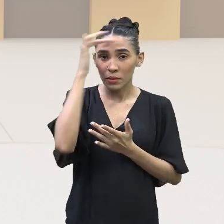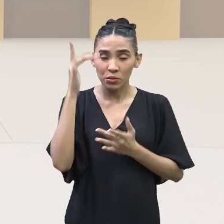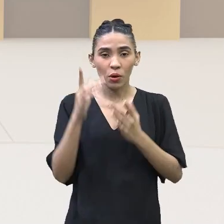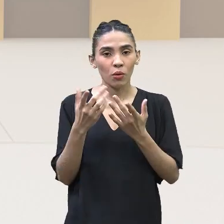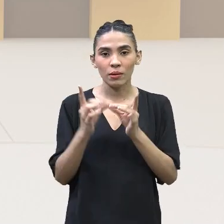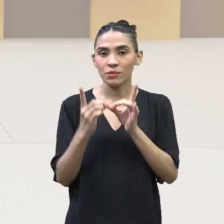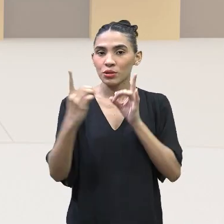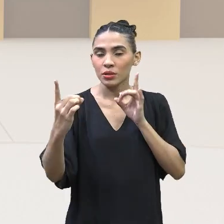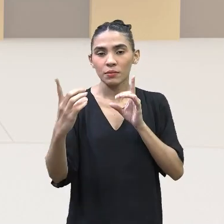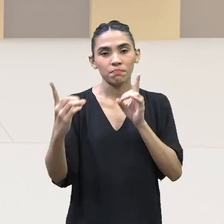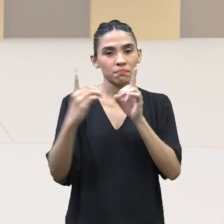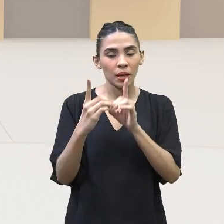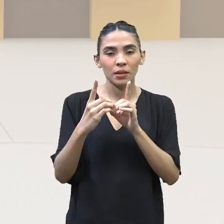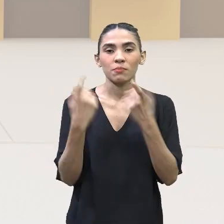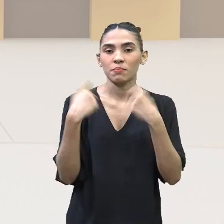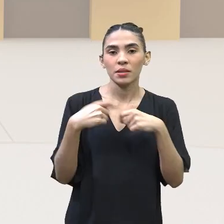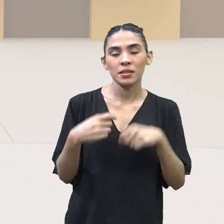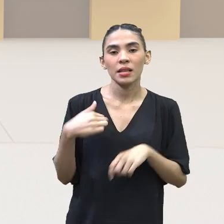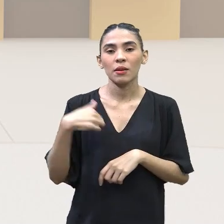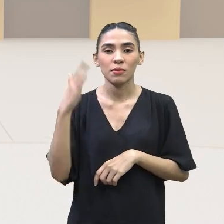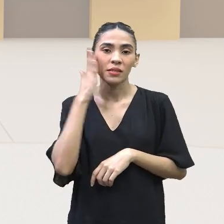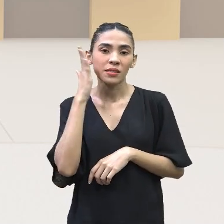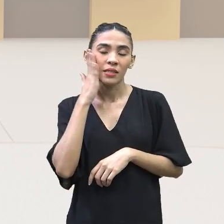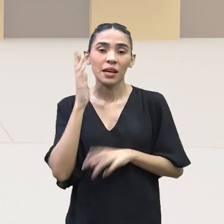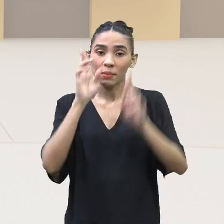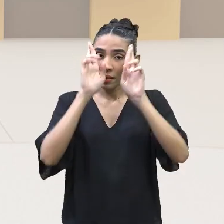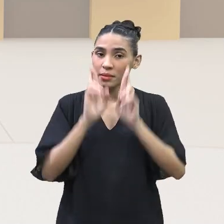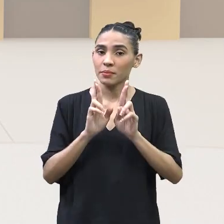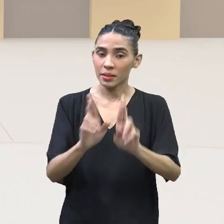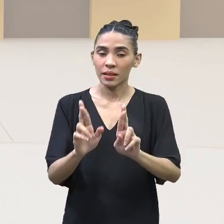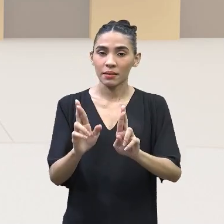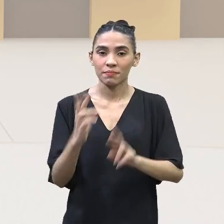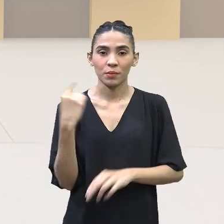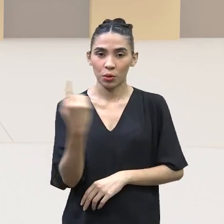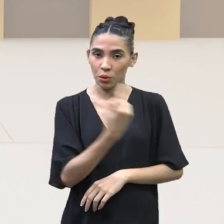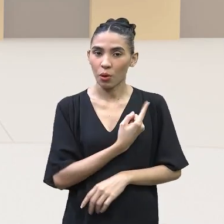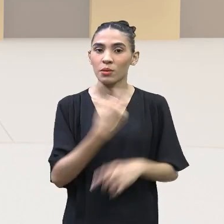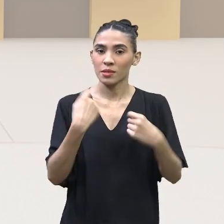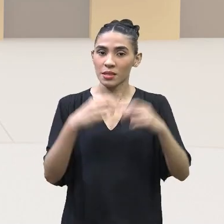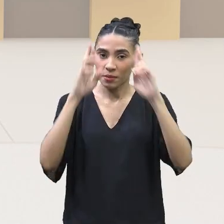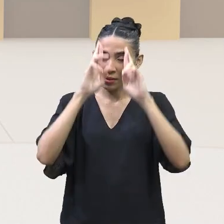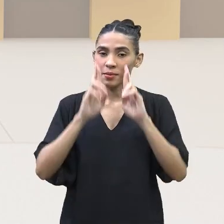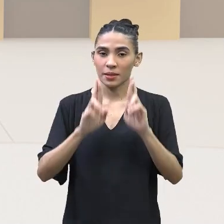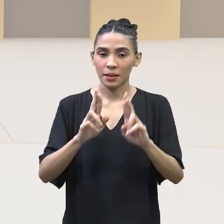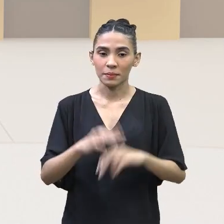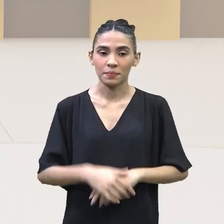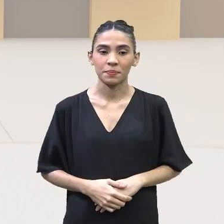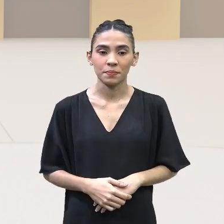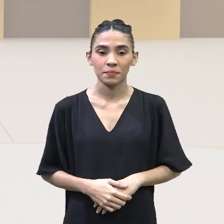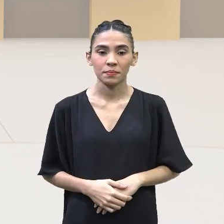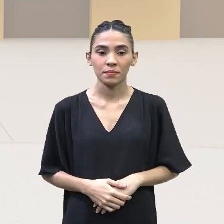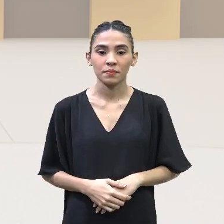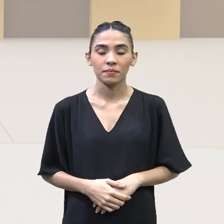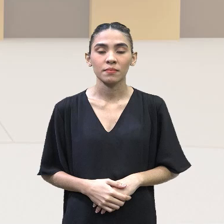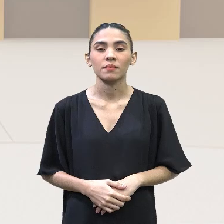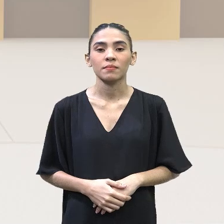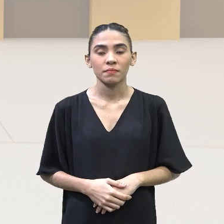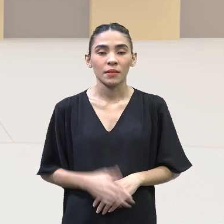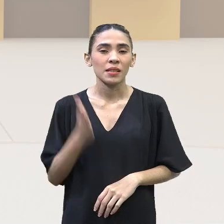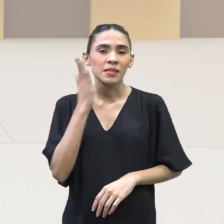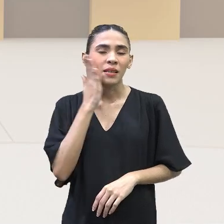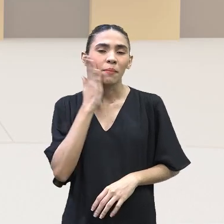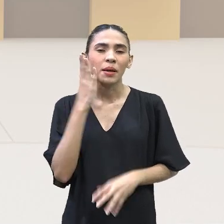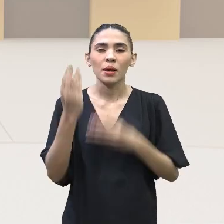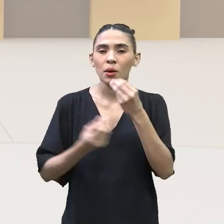longe, necessário que eu saiba respeitá-los, que nós saibamos respeitá-los. Lidar com a diversidade